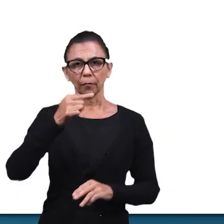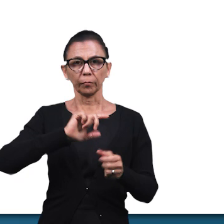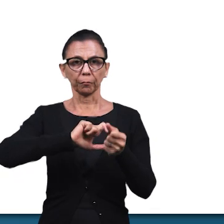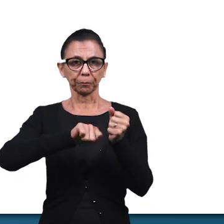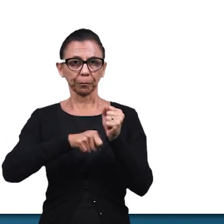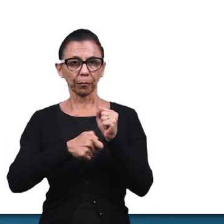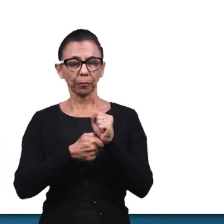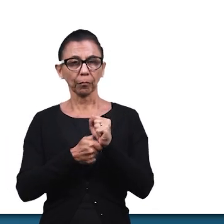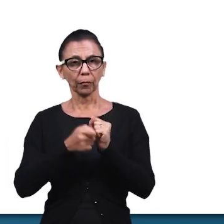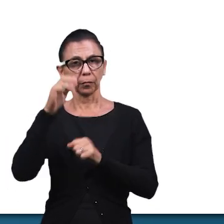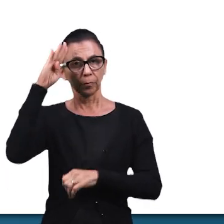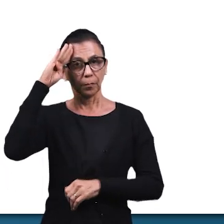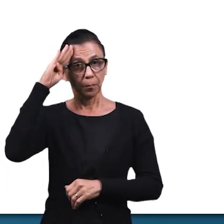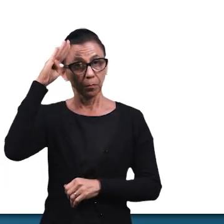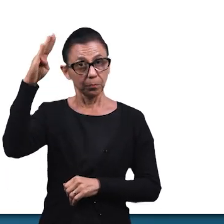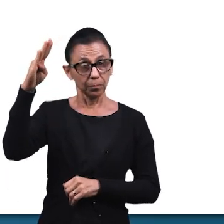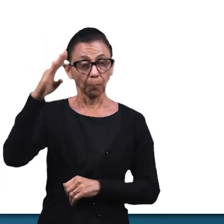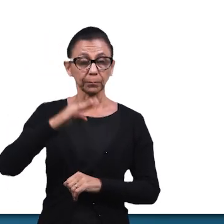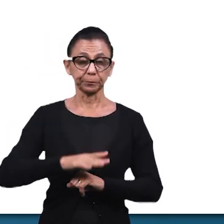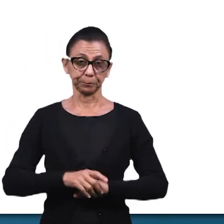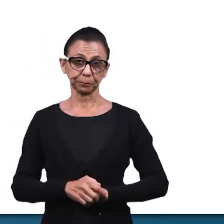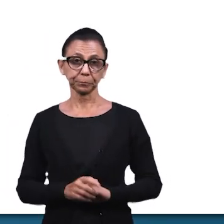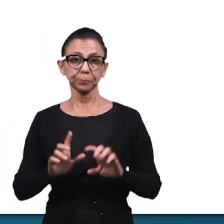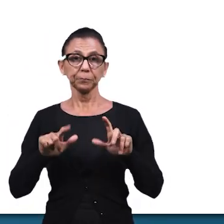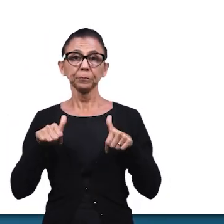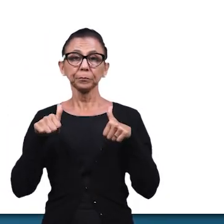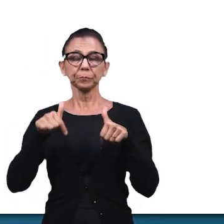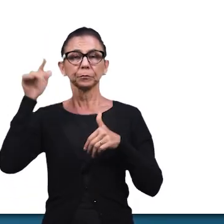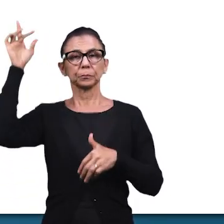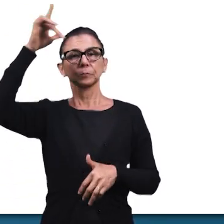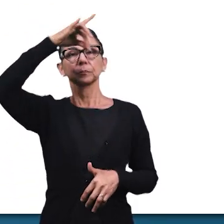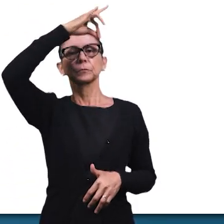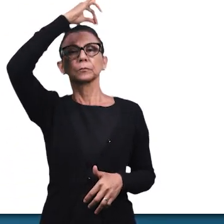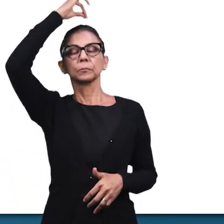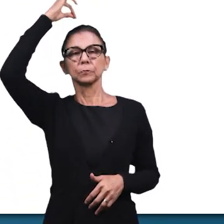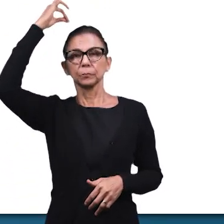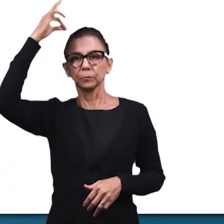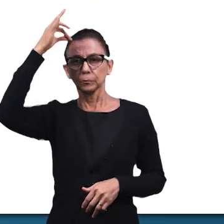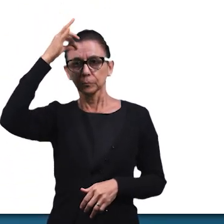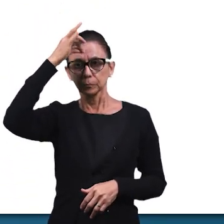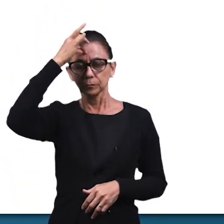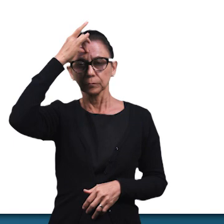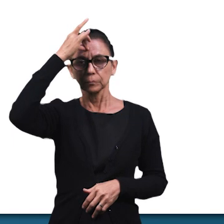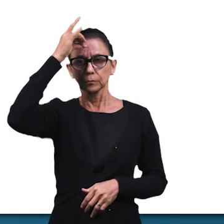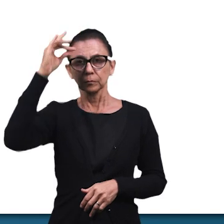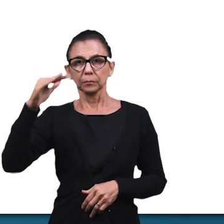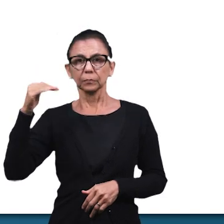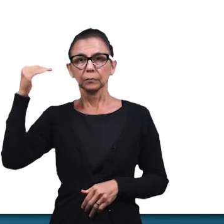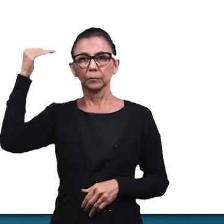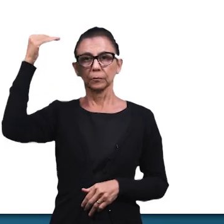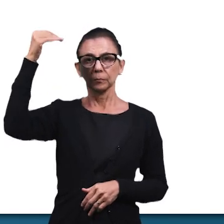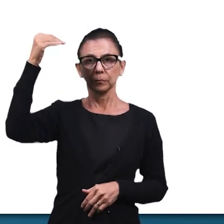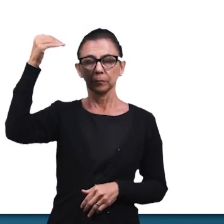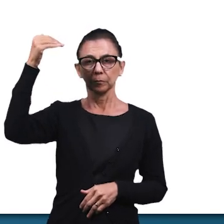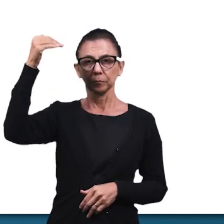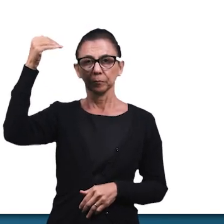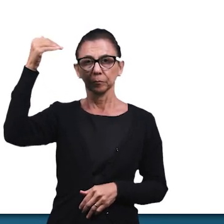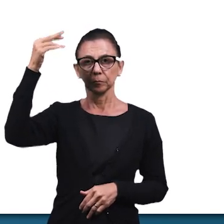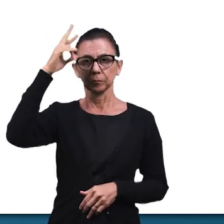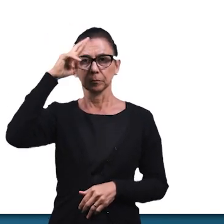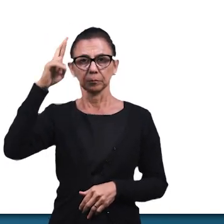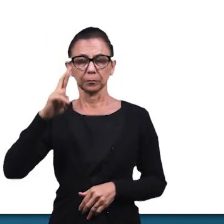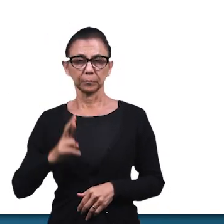7 mistérios indispensáveis que são manifestação do Espírito Santo, que estão além da razão e que